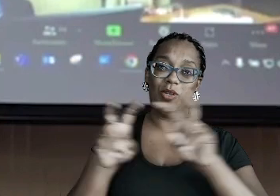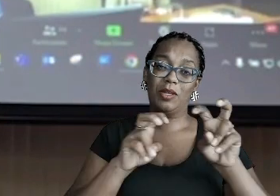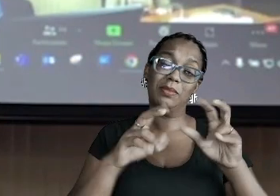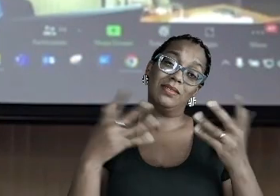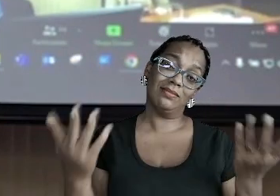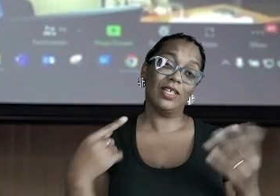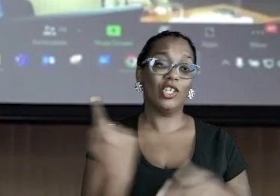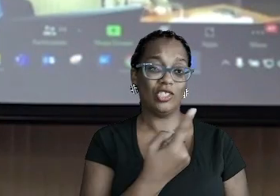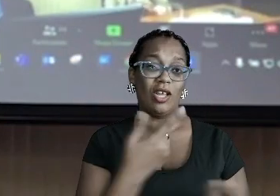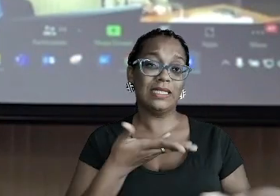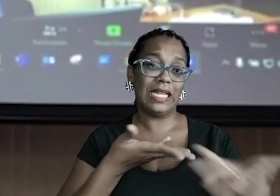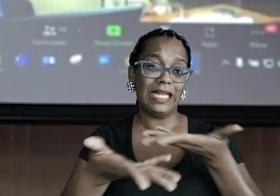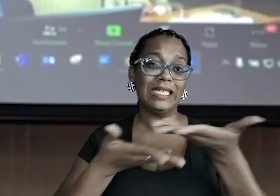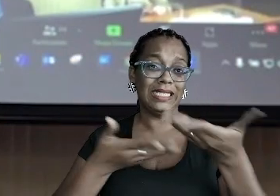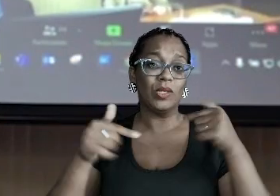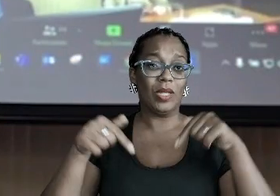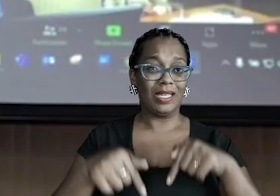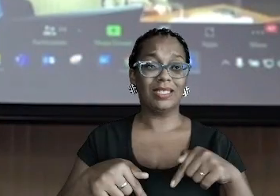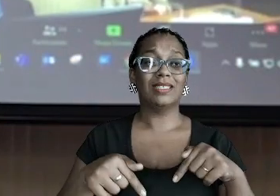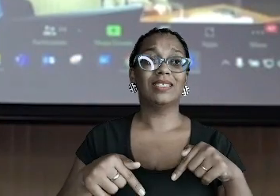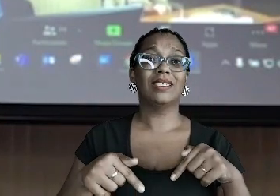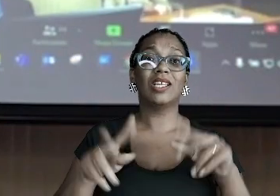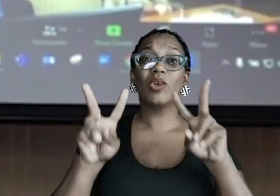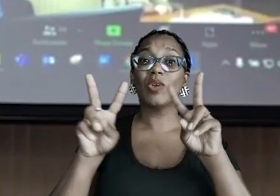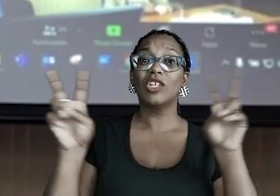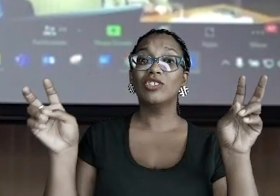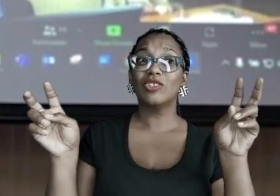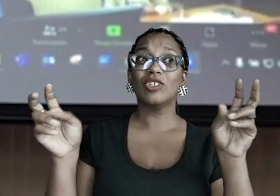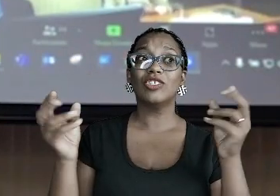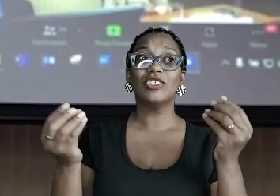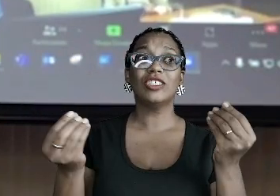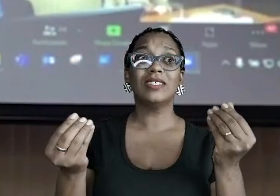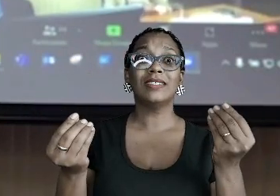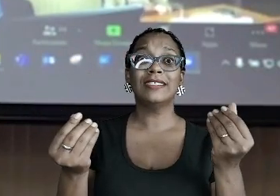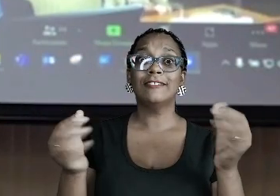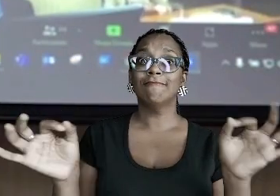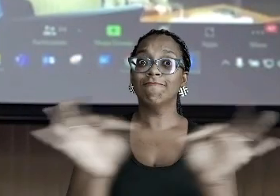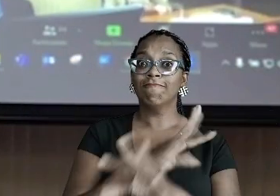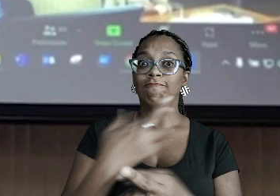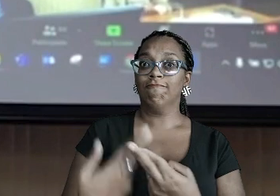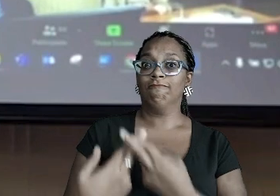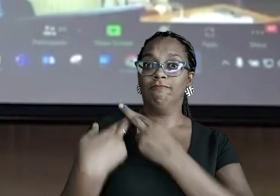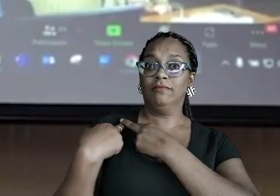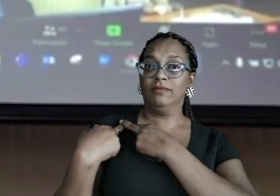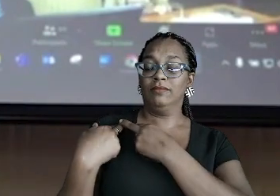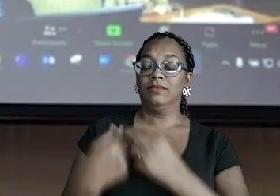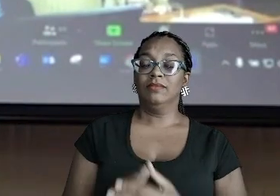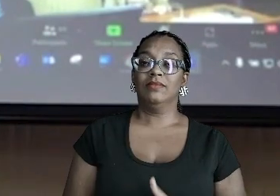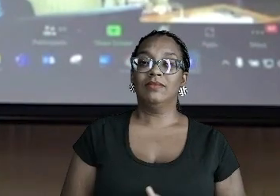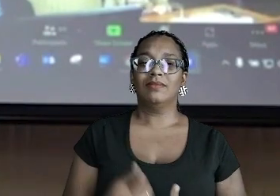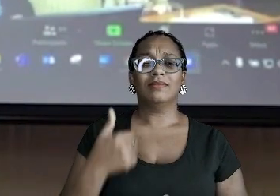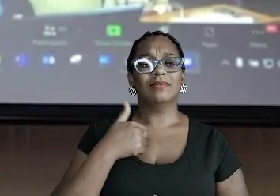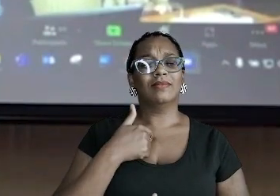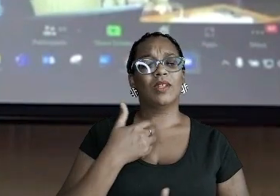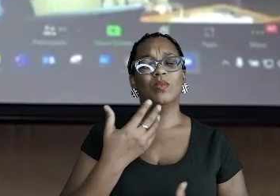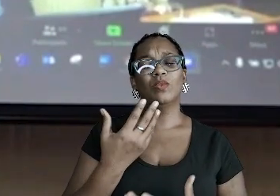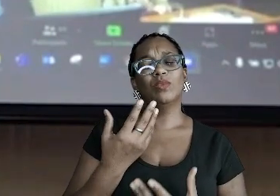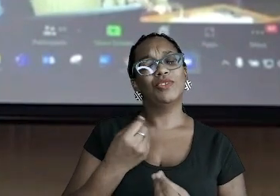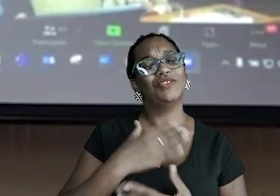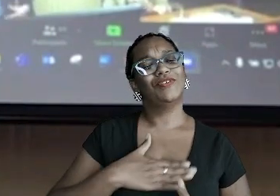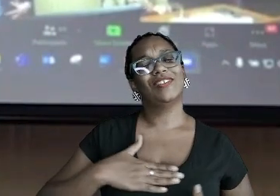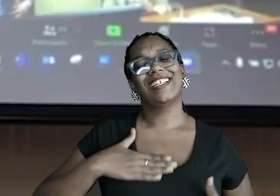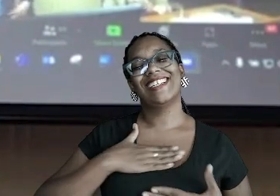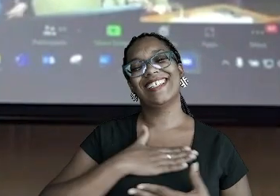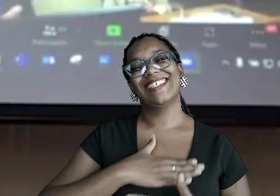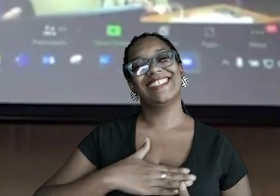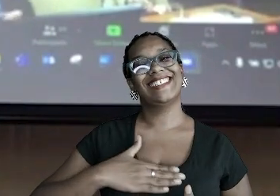afinal de contas nós estamos lidando aqui com questões de absoluta responsabilidade eu fico muita muito